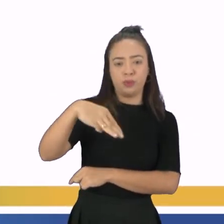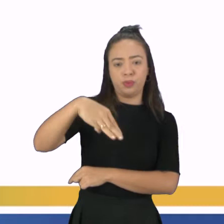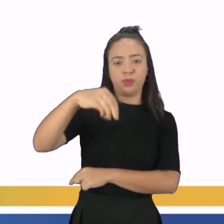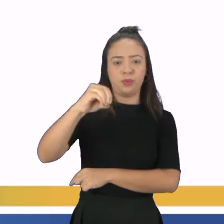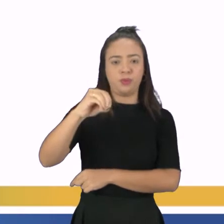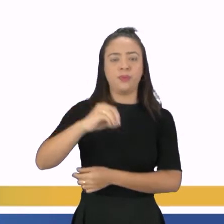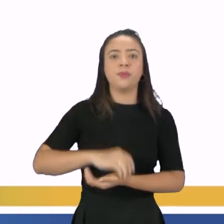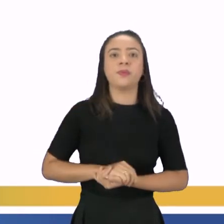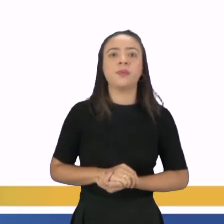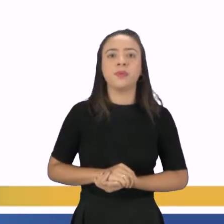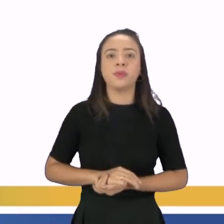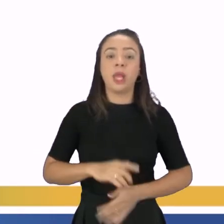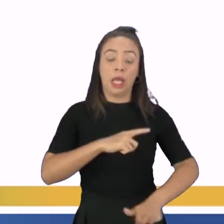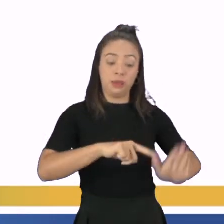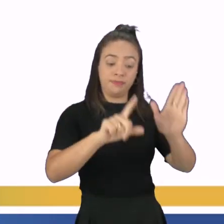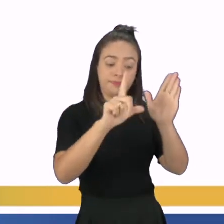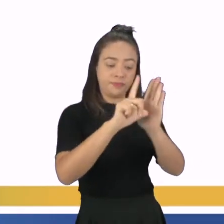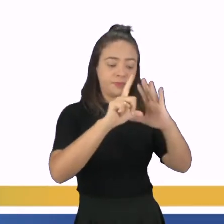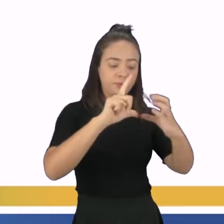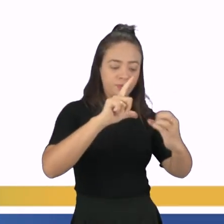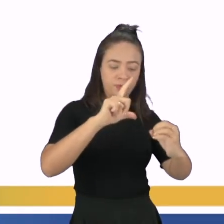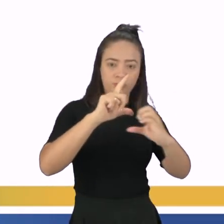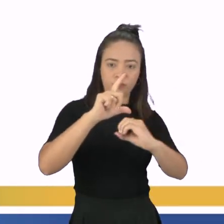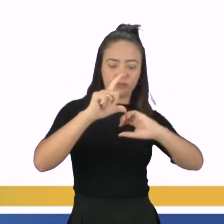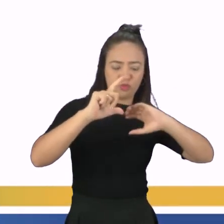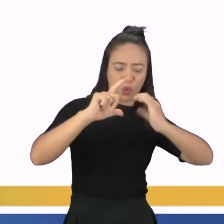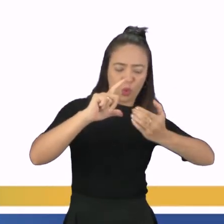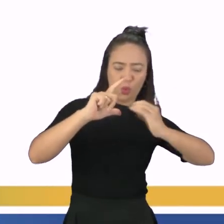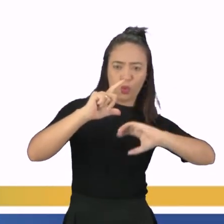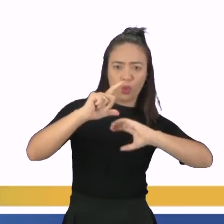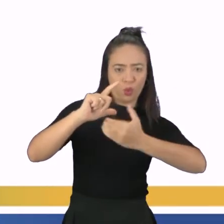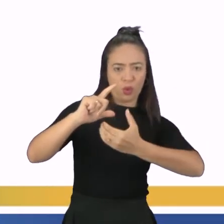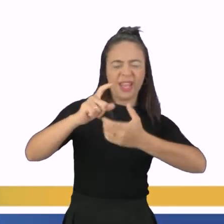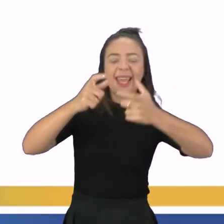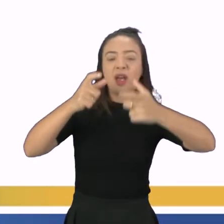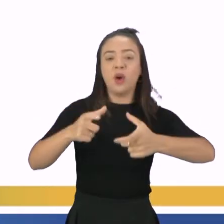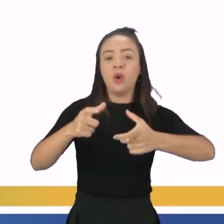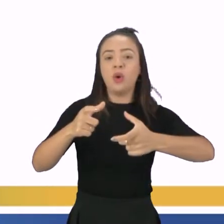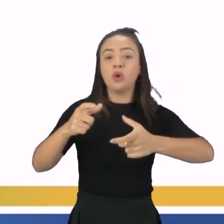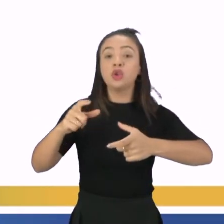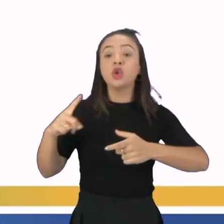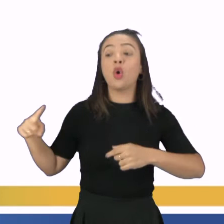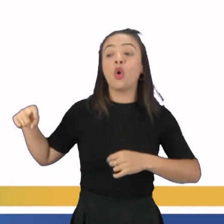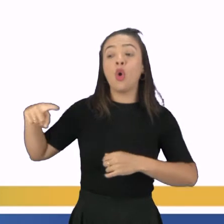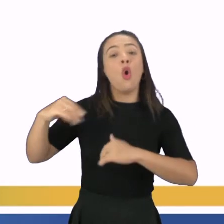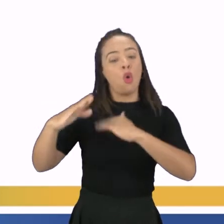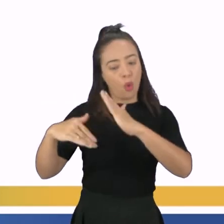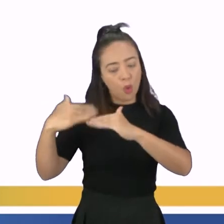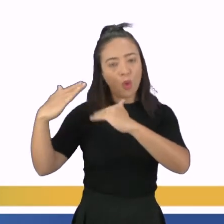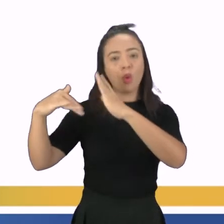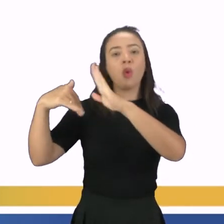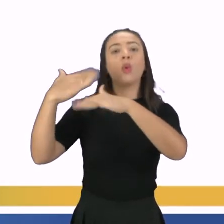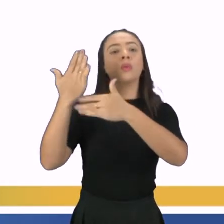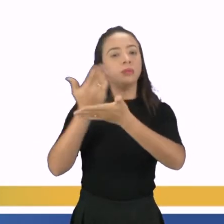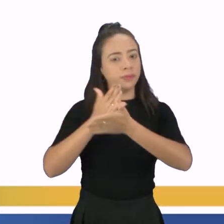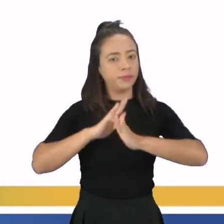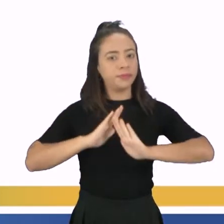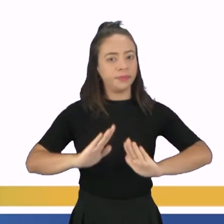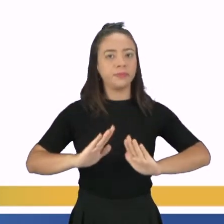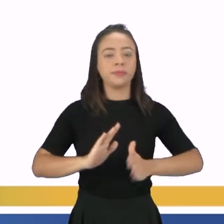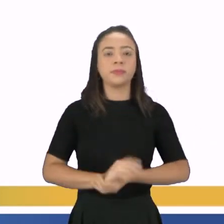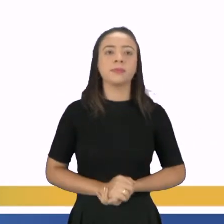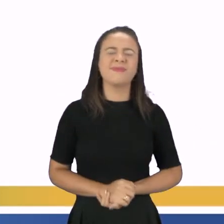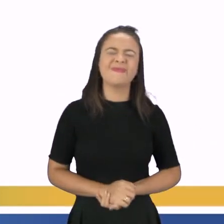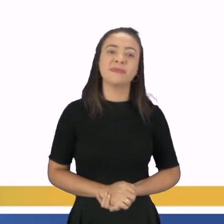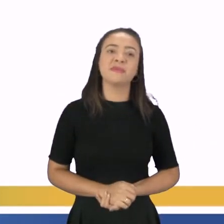né? Os testículos, tá? Então, é onde o espermatozoide termina o seu desenvolvimento, tá? Então, túbulos seminíferos,